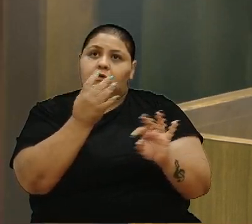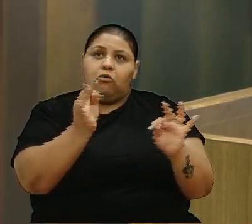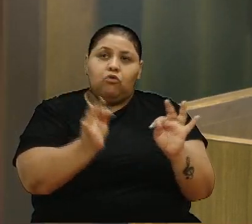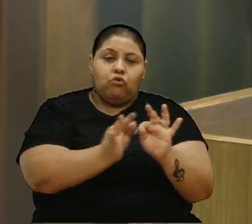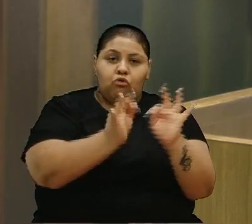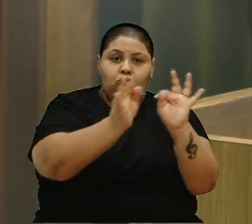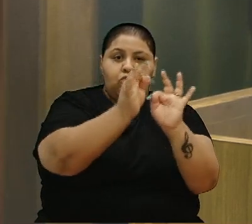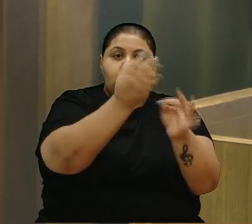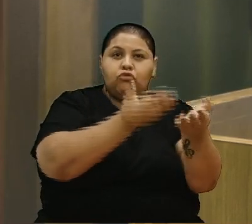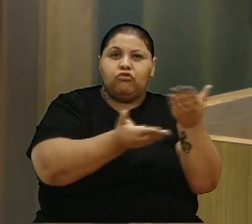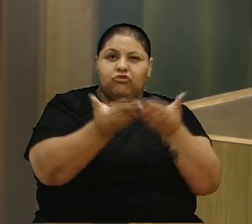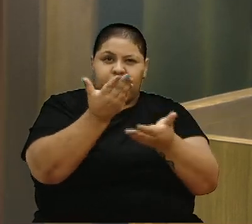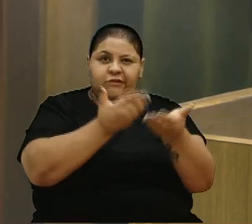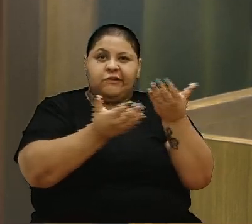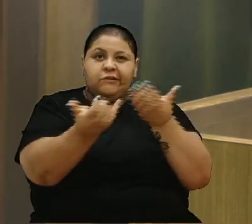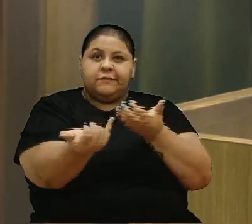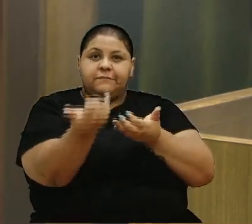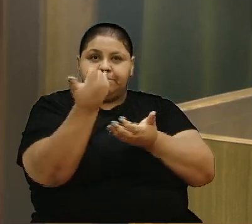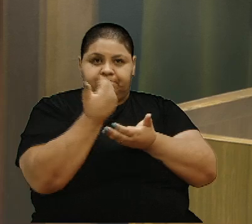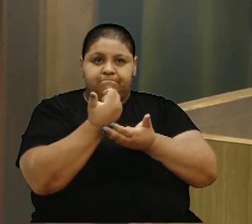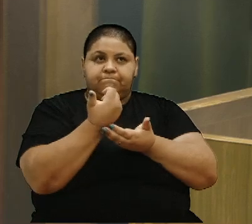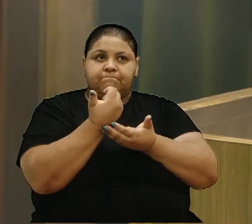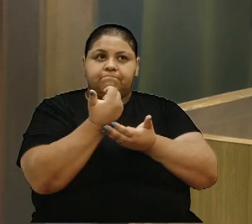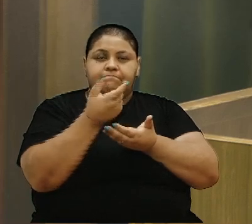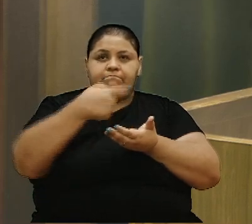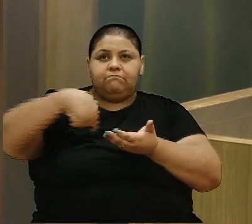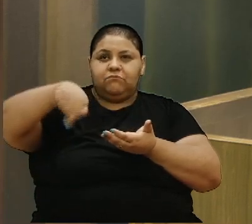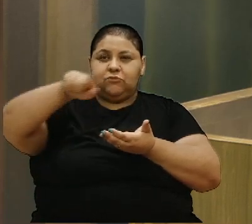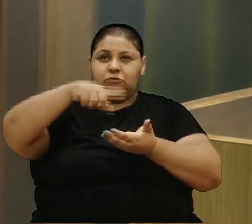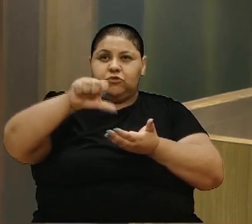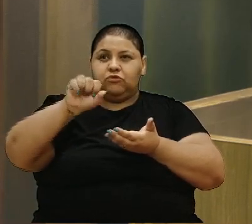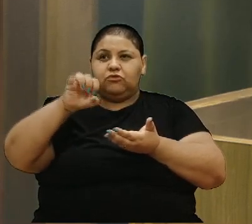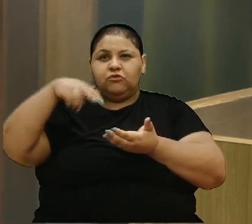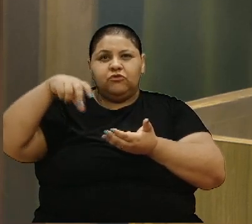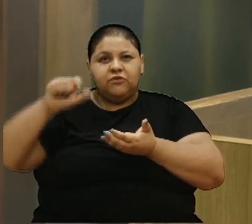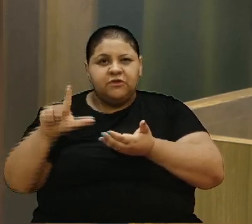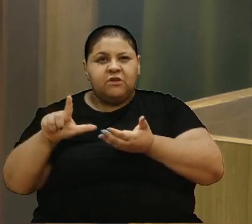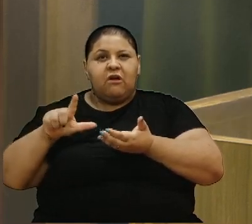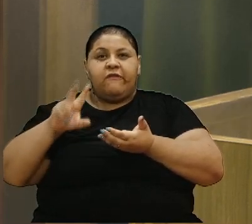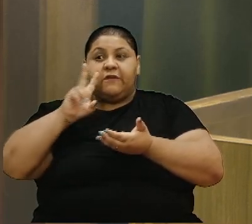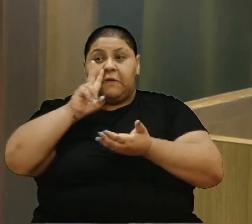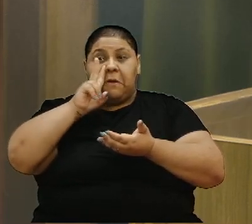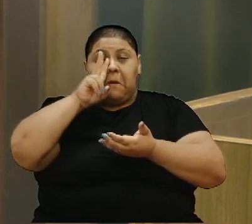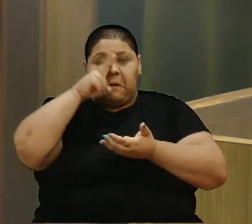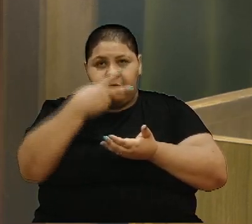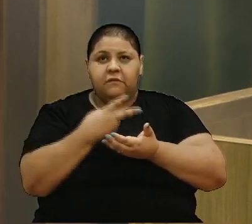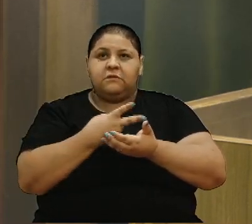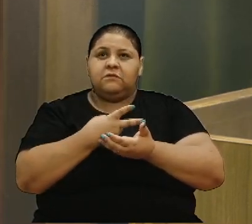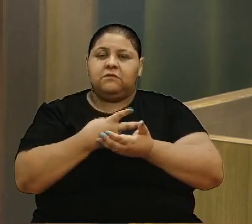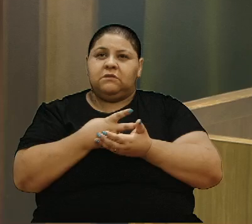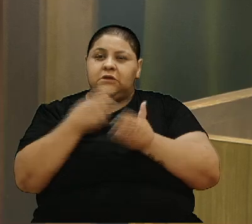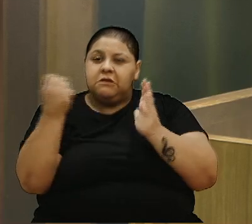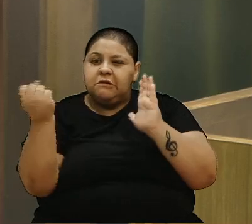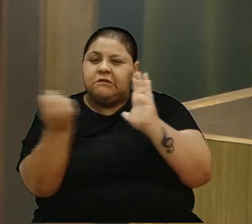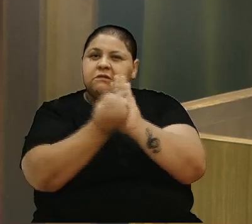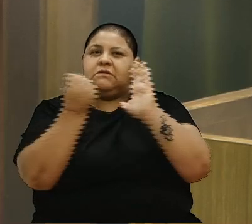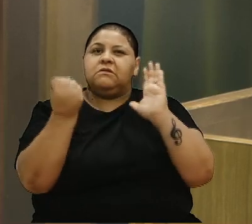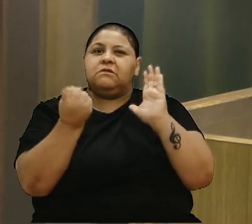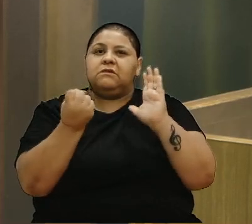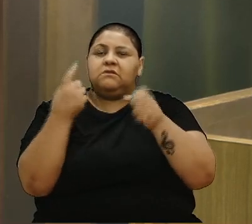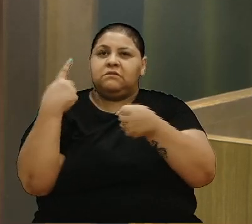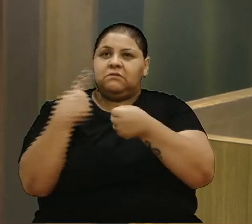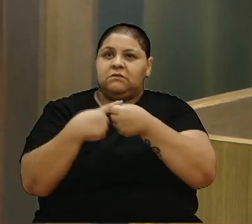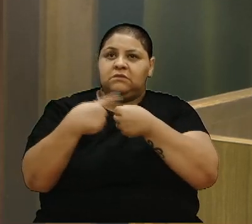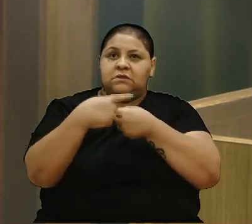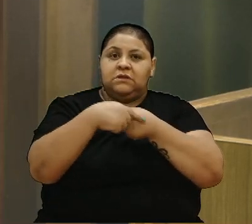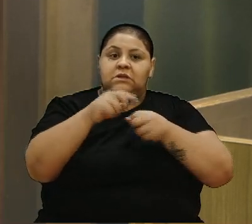engenheiro que nos atendeu lá disse que o nosso sinal, que vai ser muito potente, vai atingir grande parte das cidades da